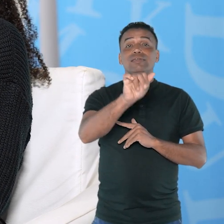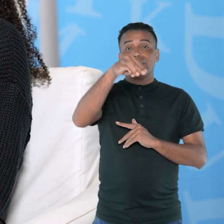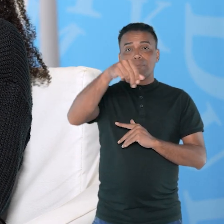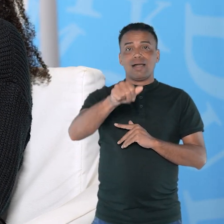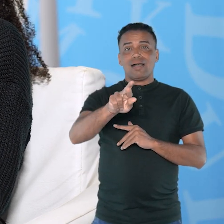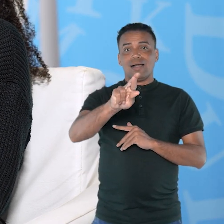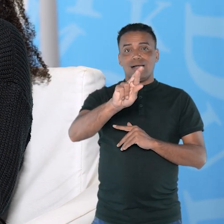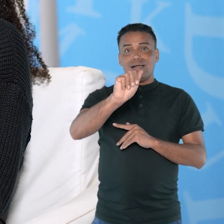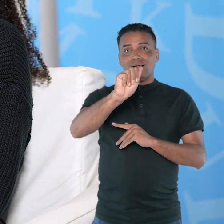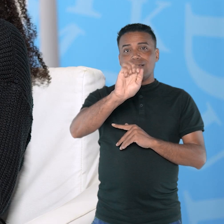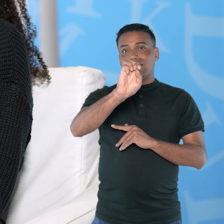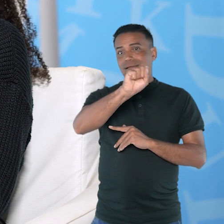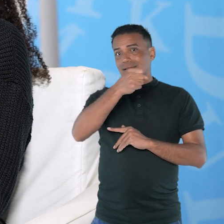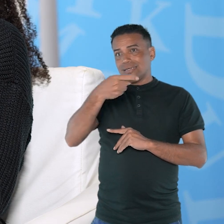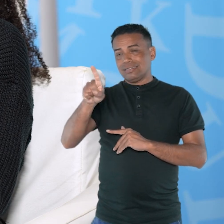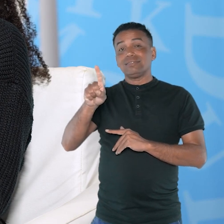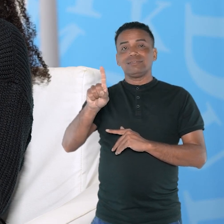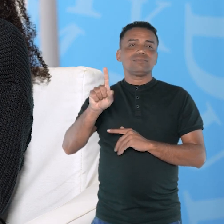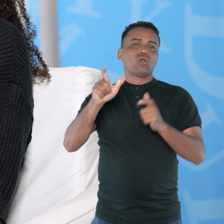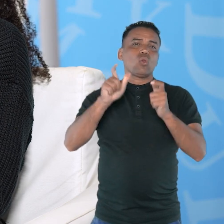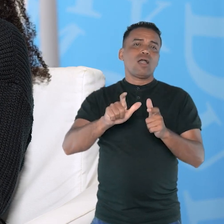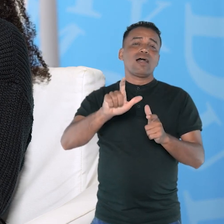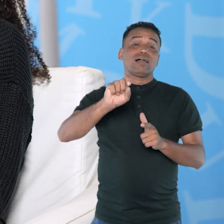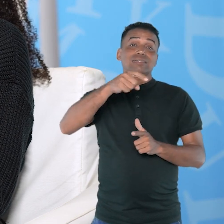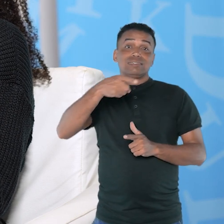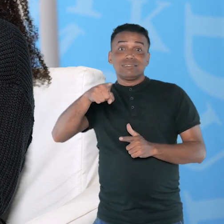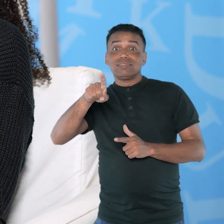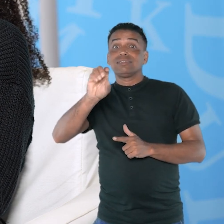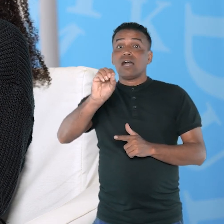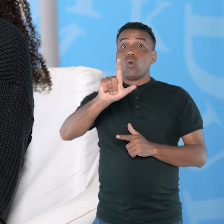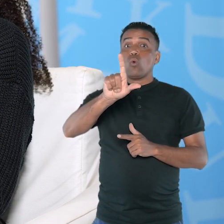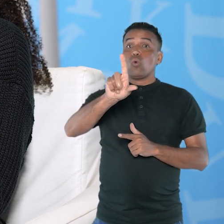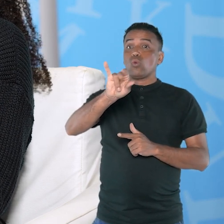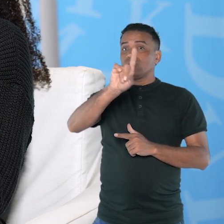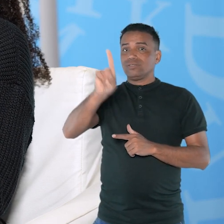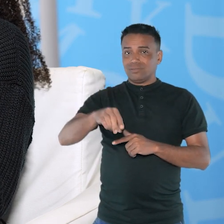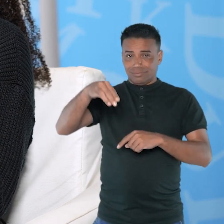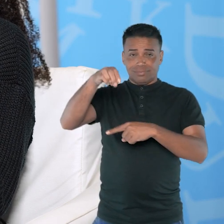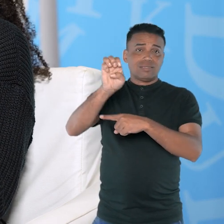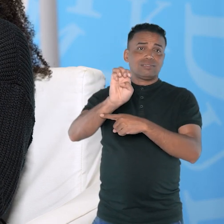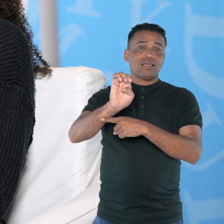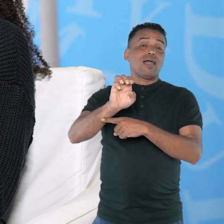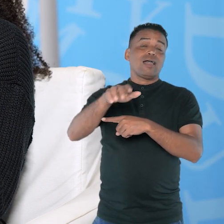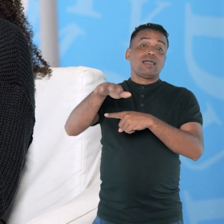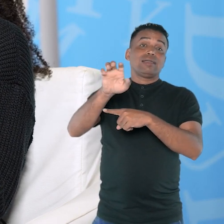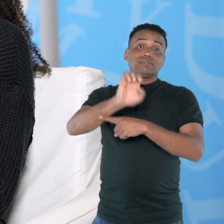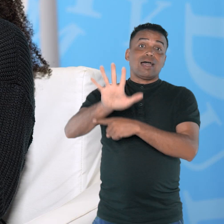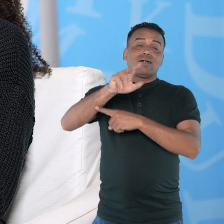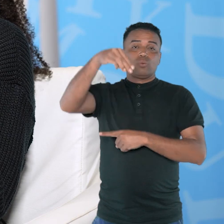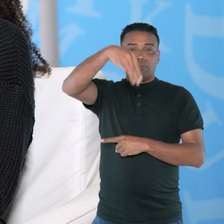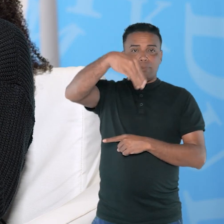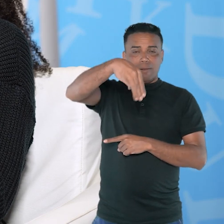E você pensa uma mulher que era uma professora que pagava do seu próprio bolso para publicar o seu livro, que é o romance Úrsula, de muita